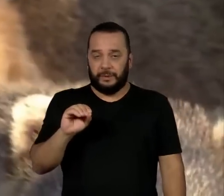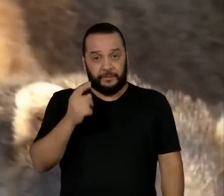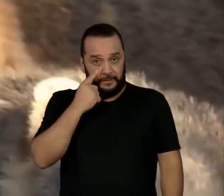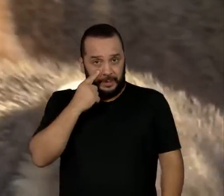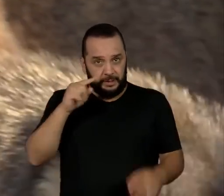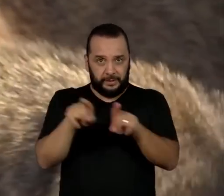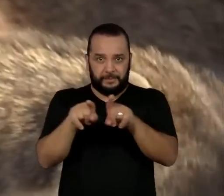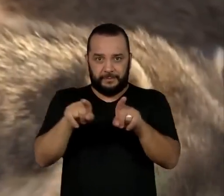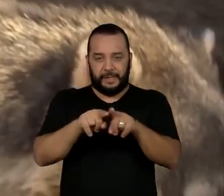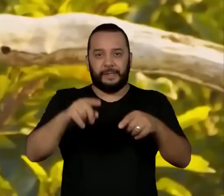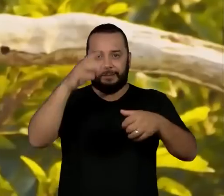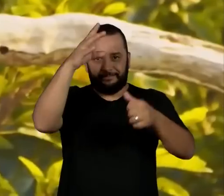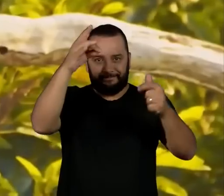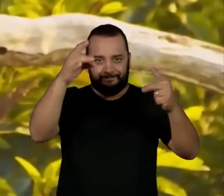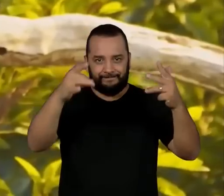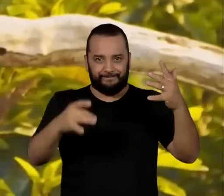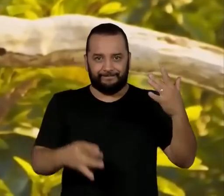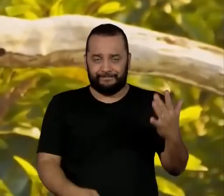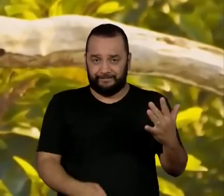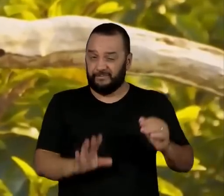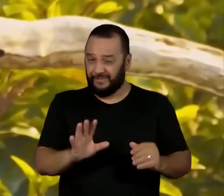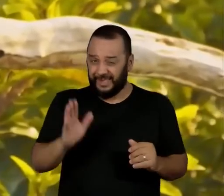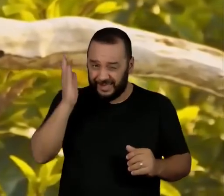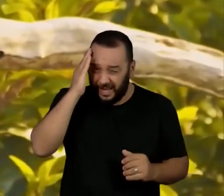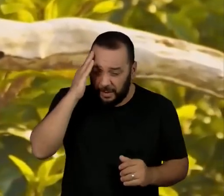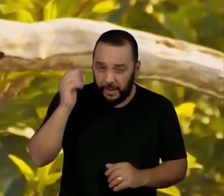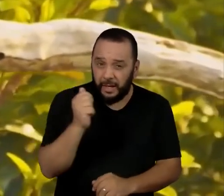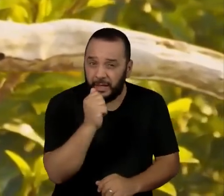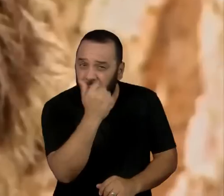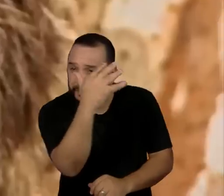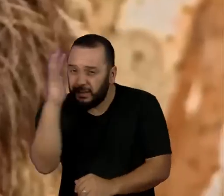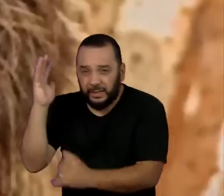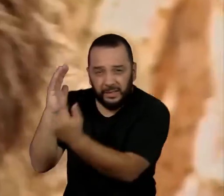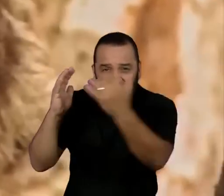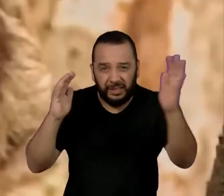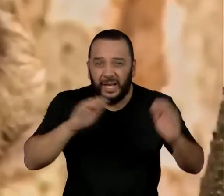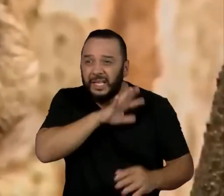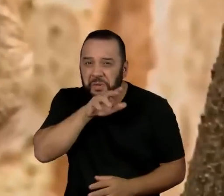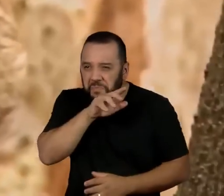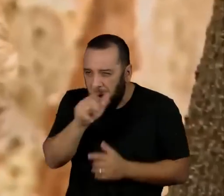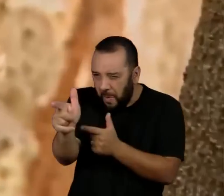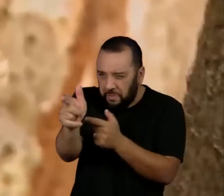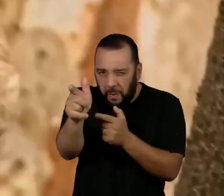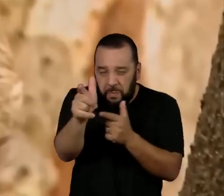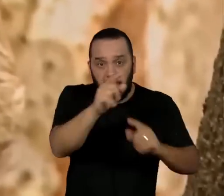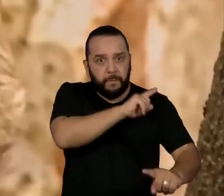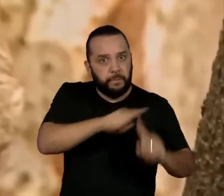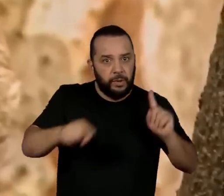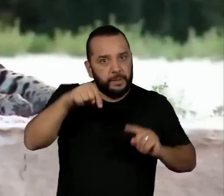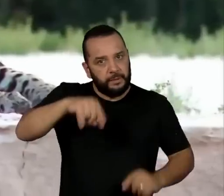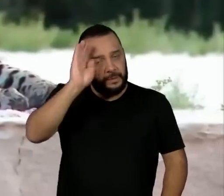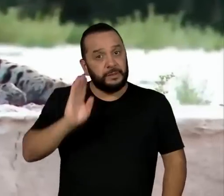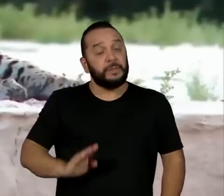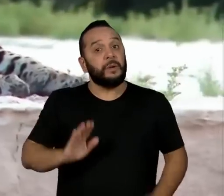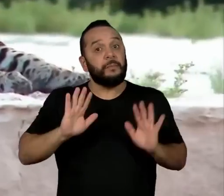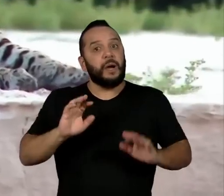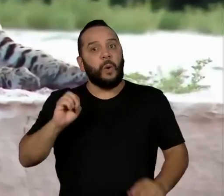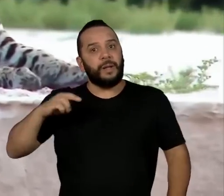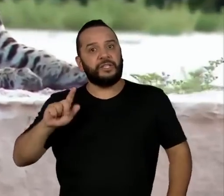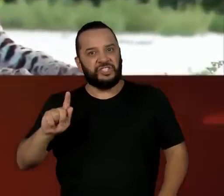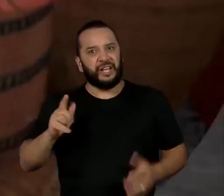a caça de animais silvestres é proibida no Brasil, mas ONGs ambientalistas pedem o endurecimento das leis para punir